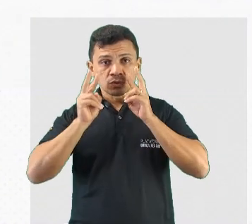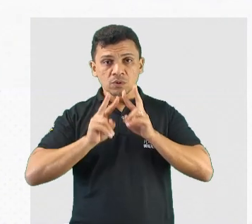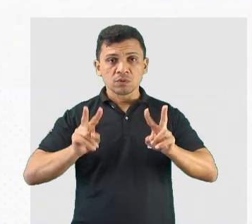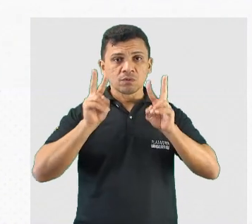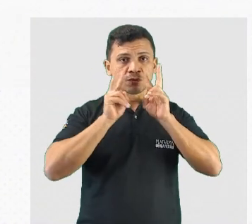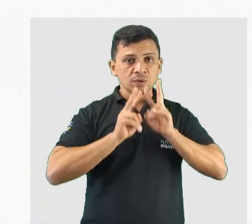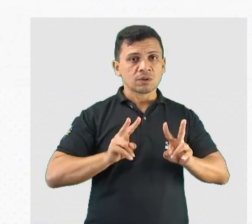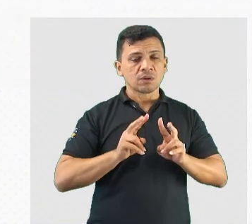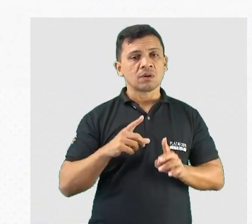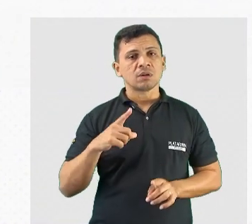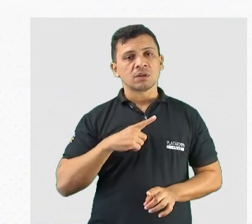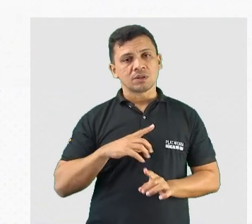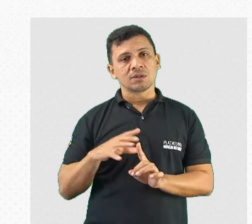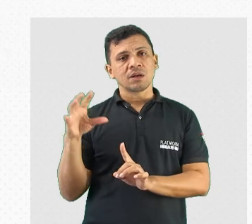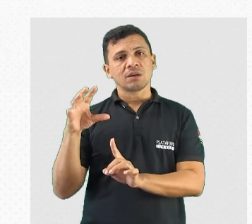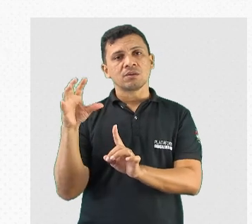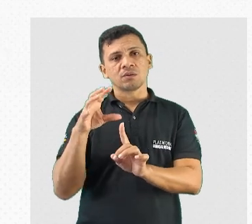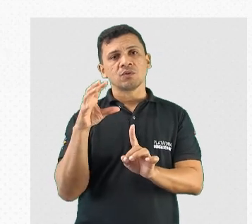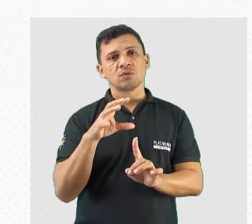influência originalmente